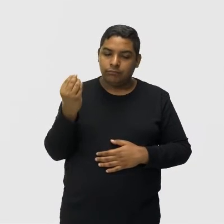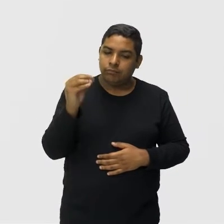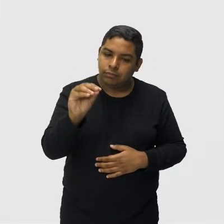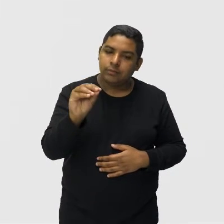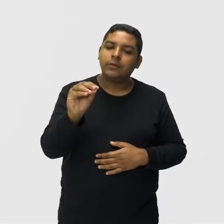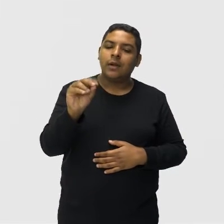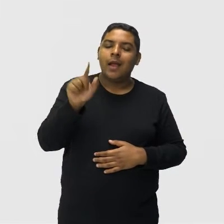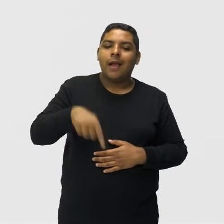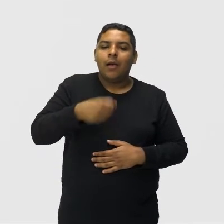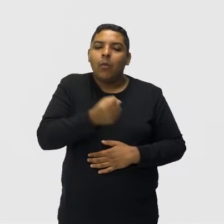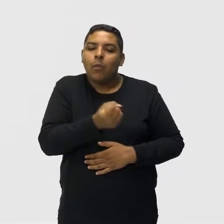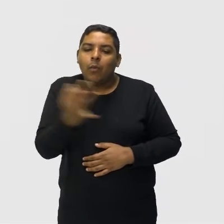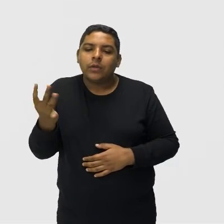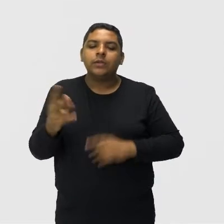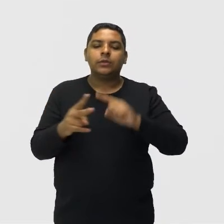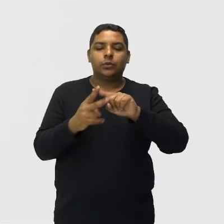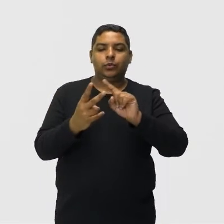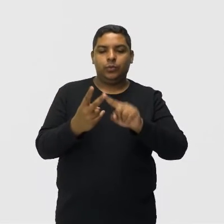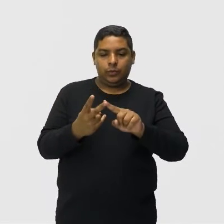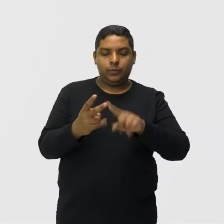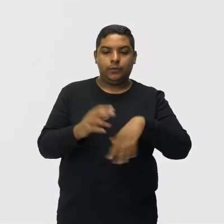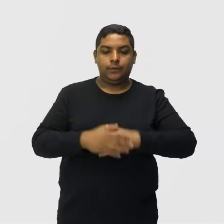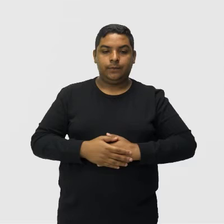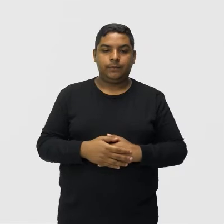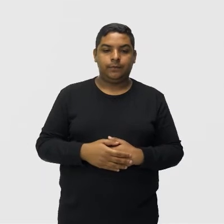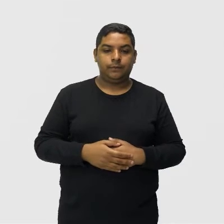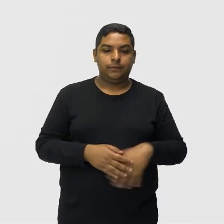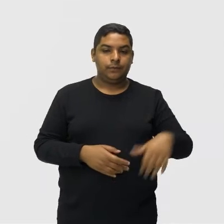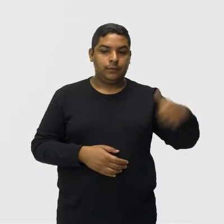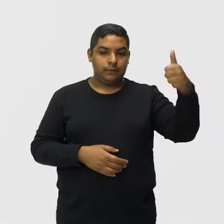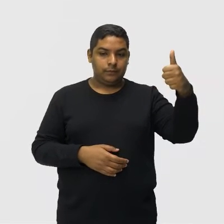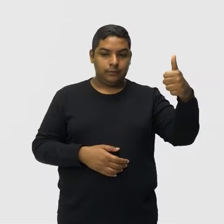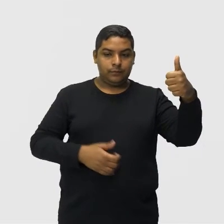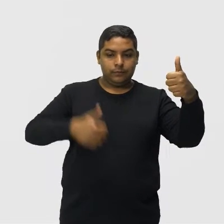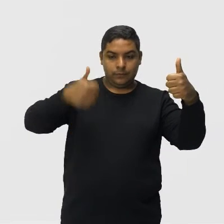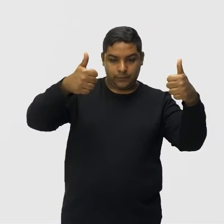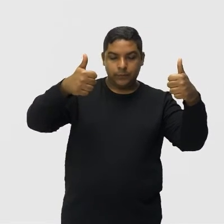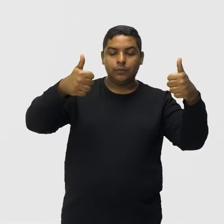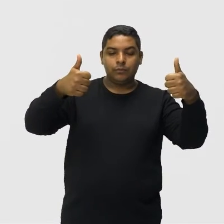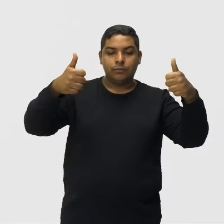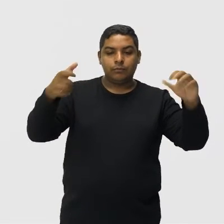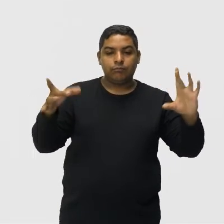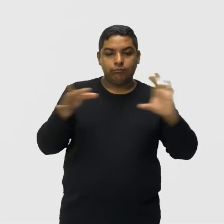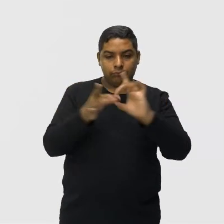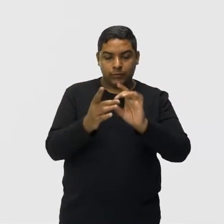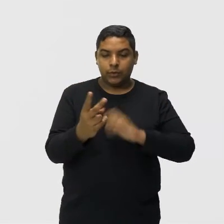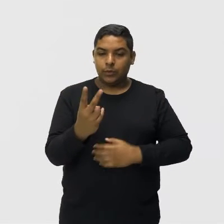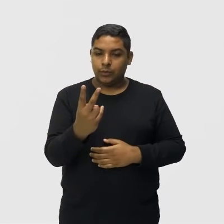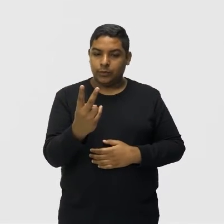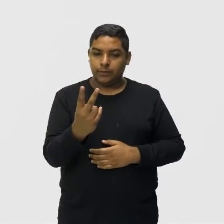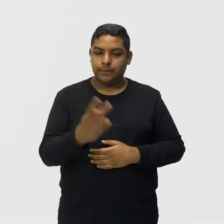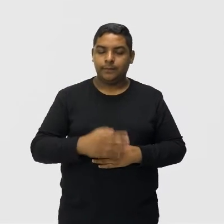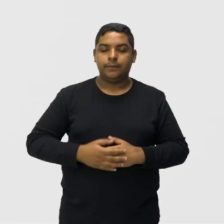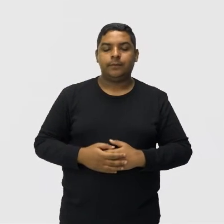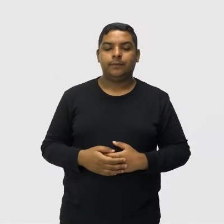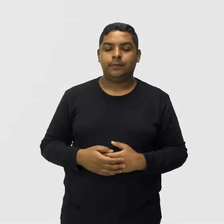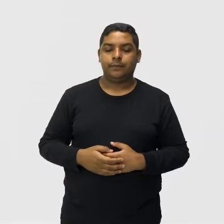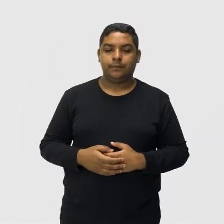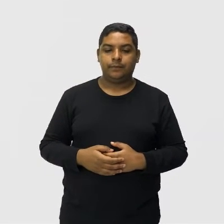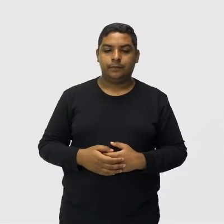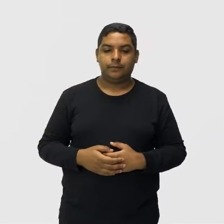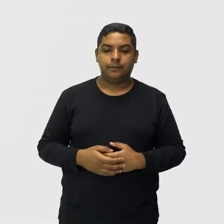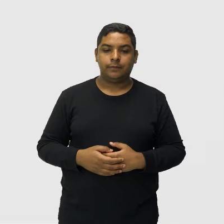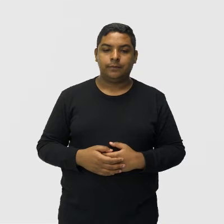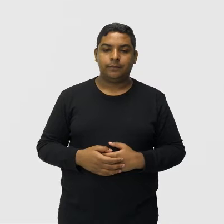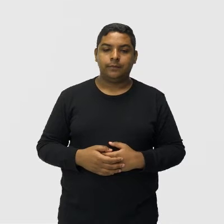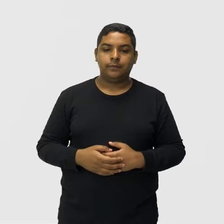essa quantidade, que são 2, ó, 1 e 1. Então, como são 2, vai ficar di, ok? E